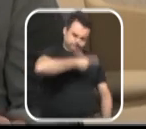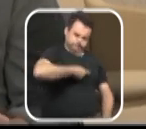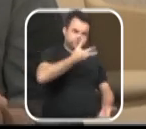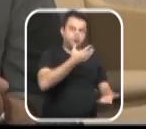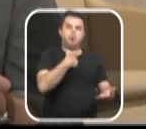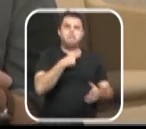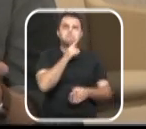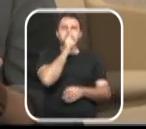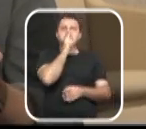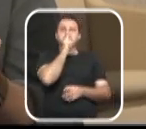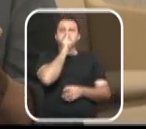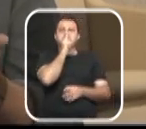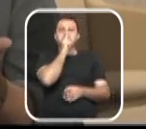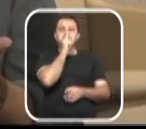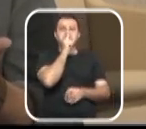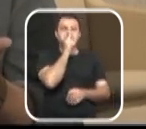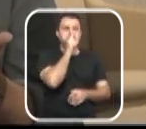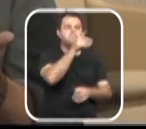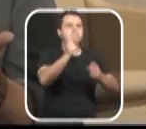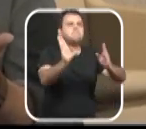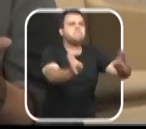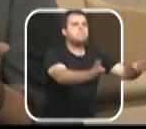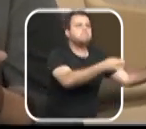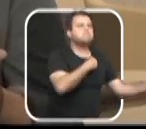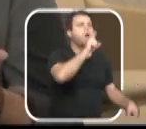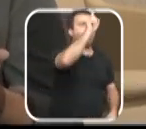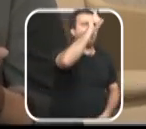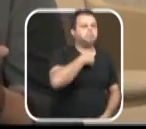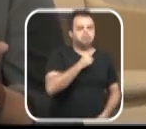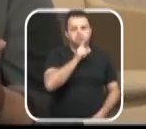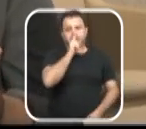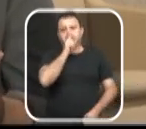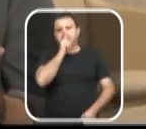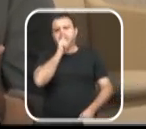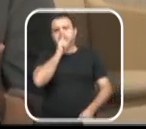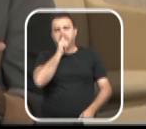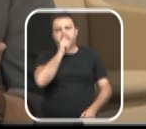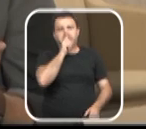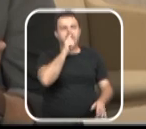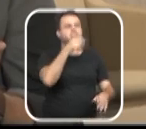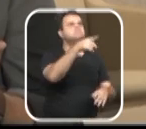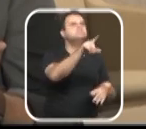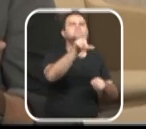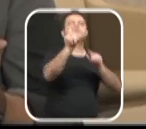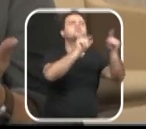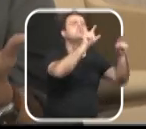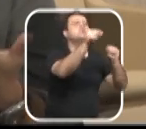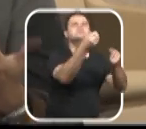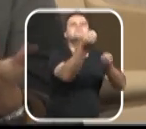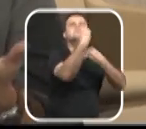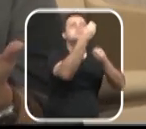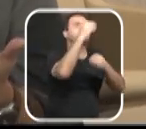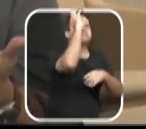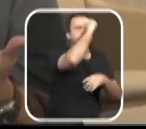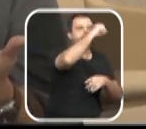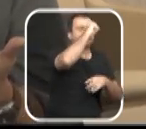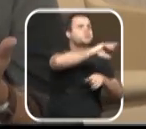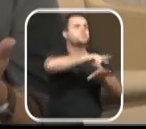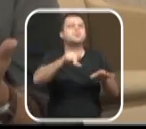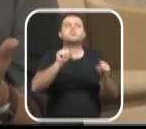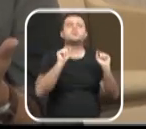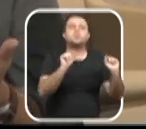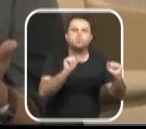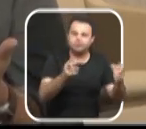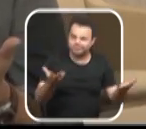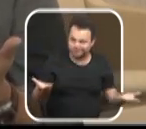exemplo, né, da própria organização do currículo que ele vai cursar, né? Então, qual que é o espaço